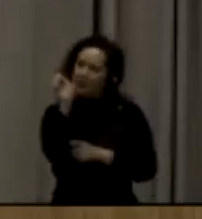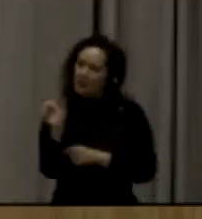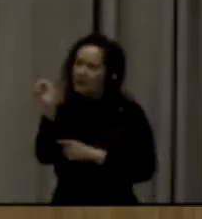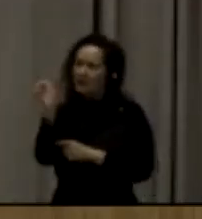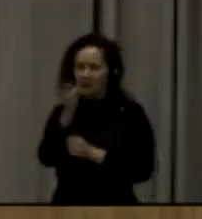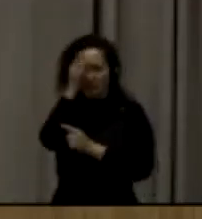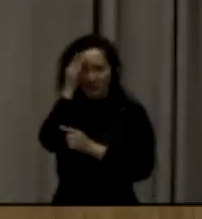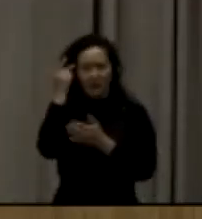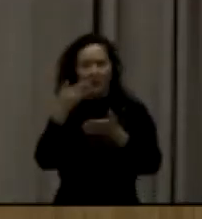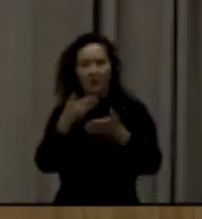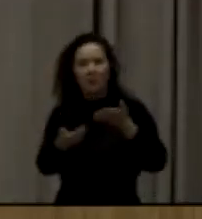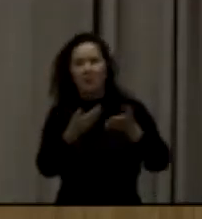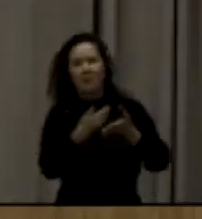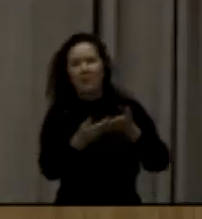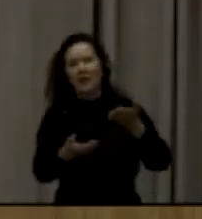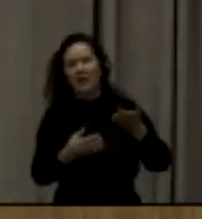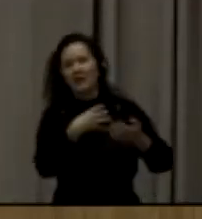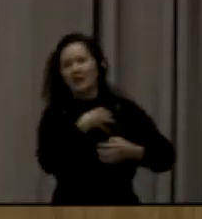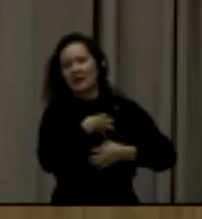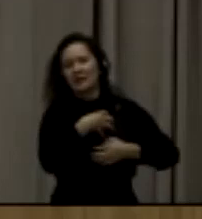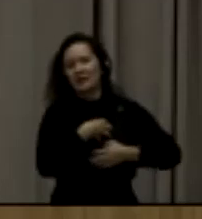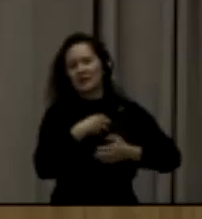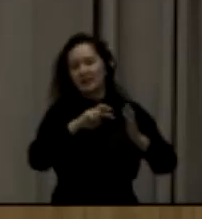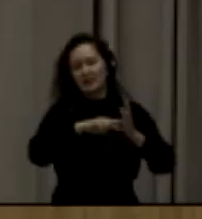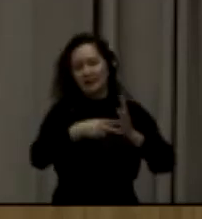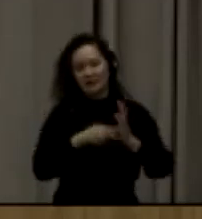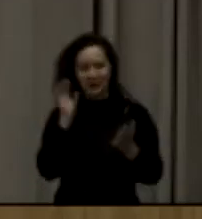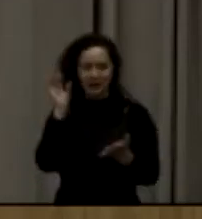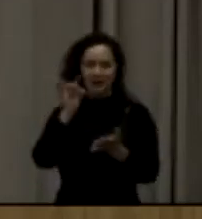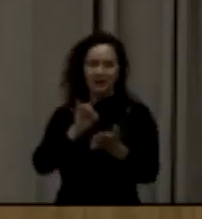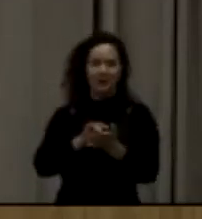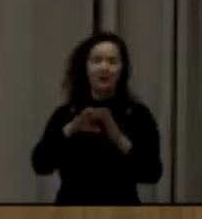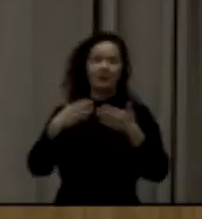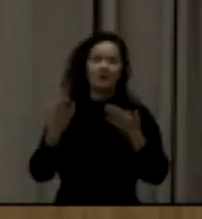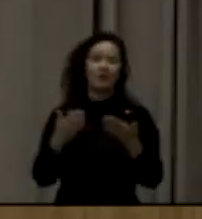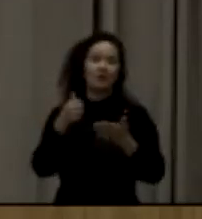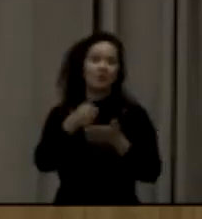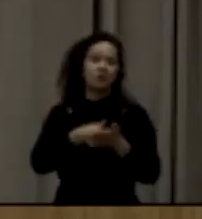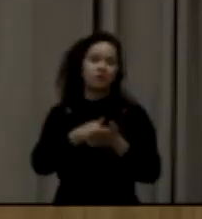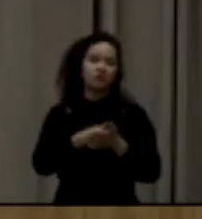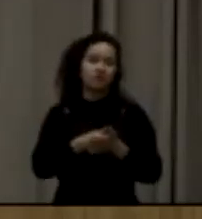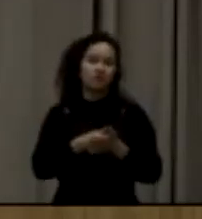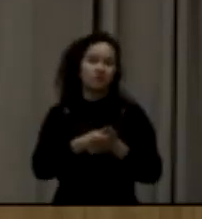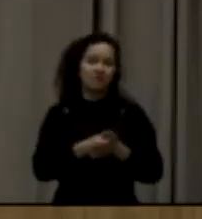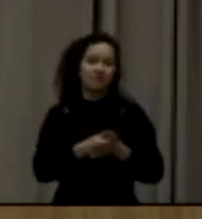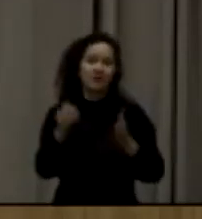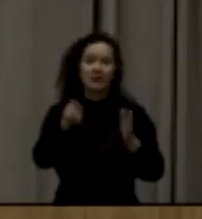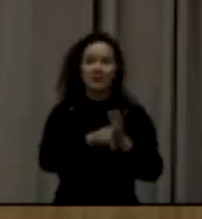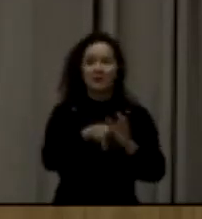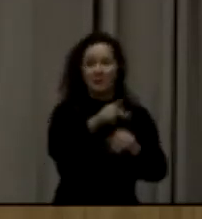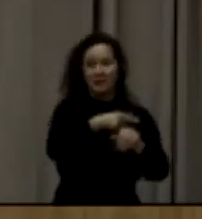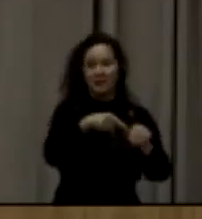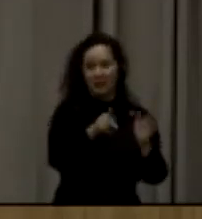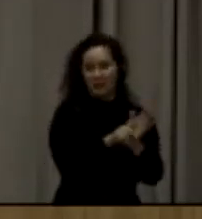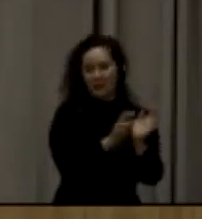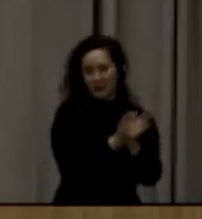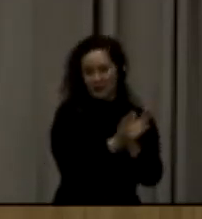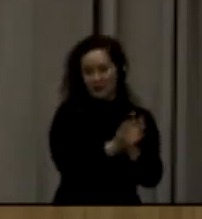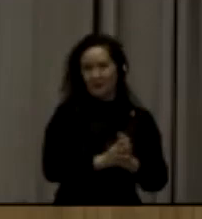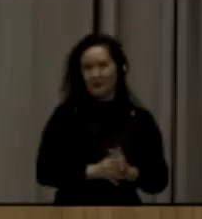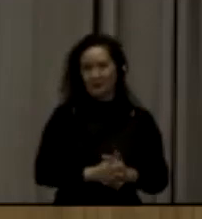com perdas de muito sentido absoluto dessas grandes lutas que pertencem a eles.